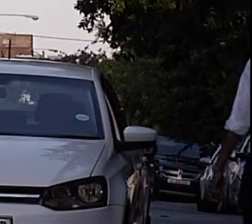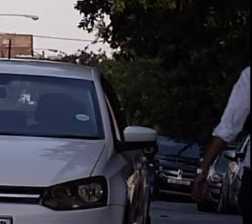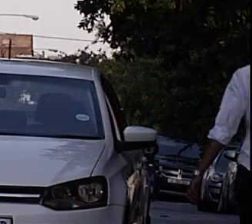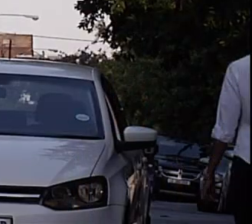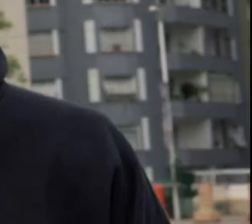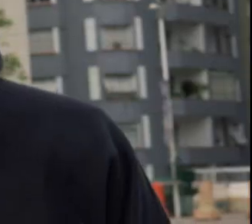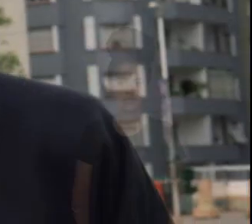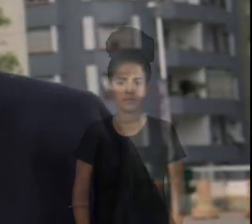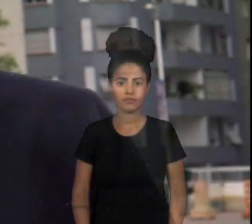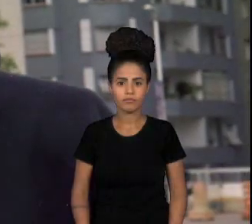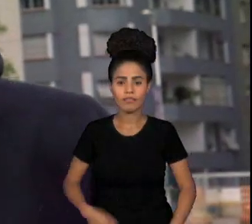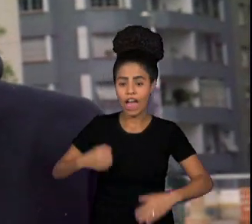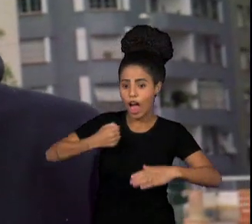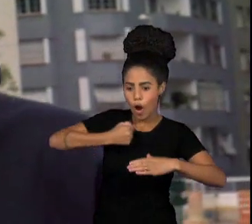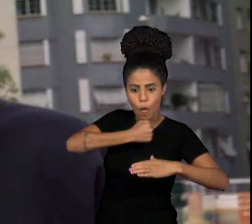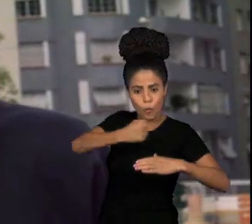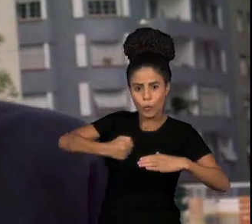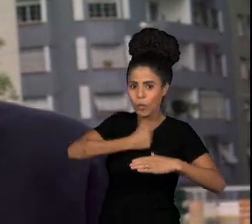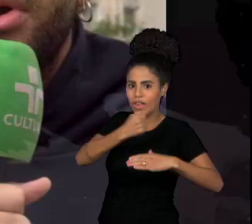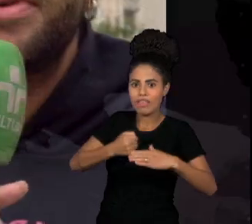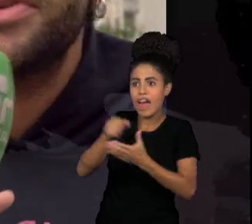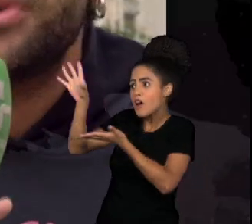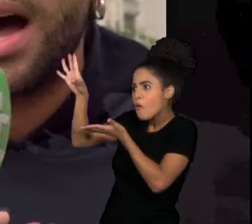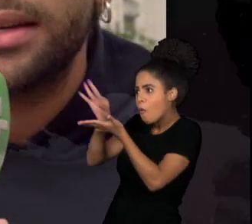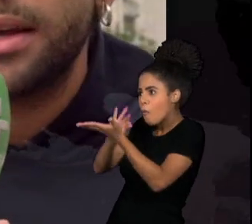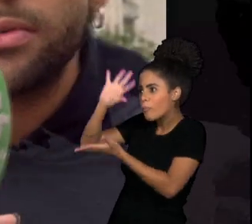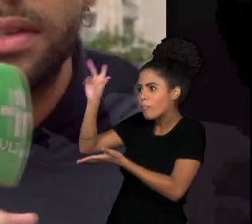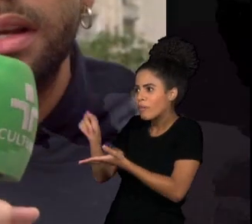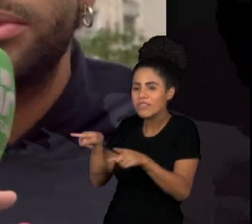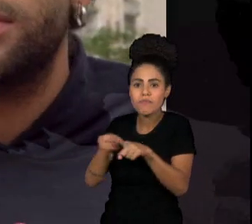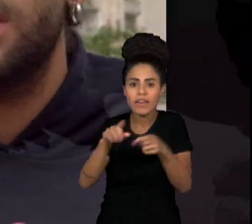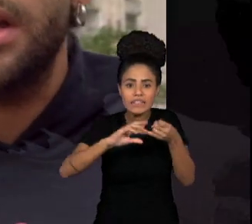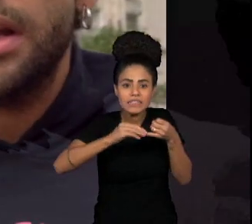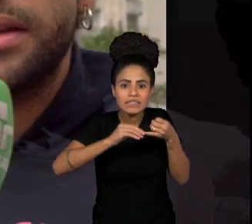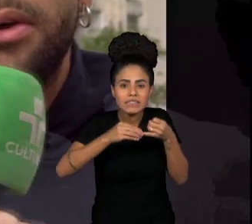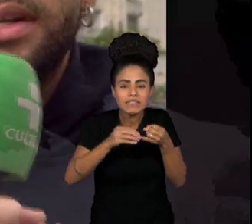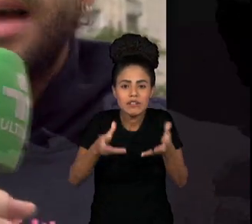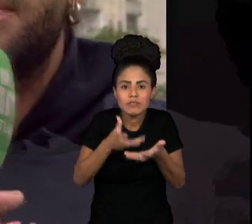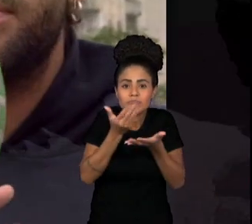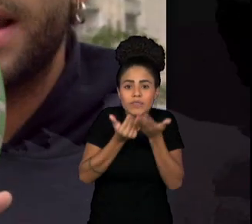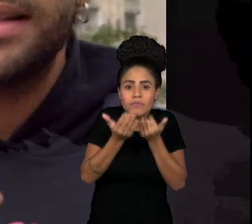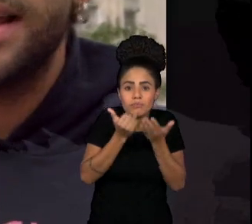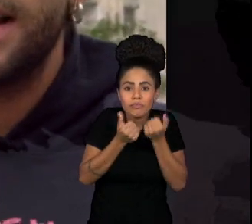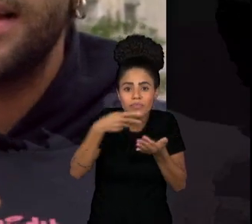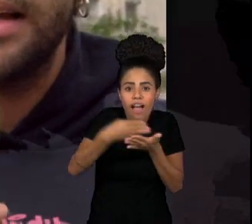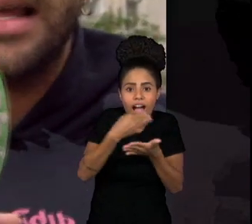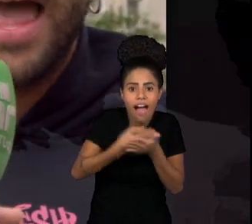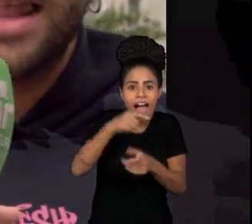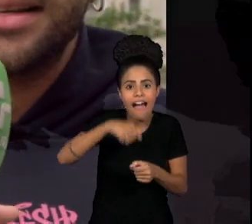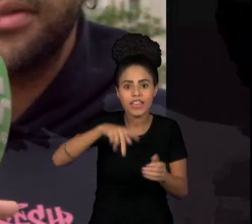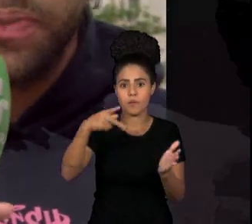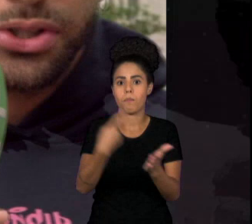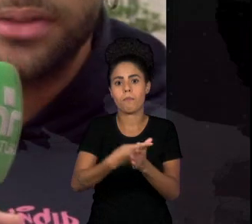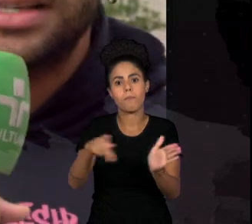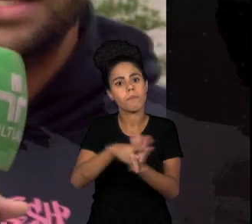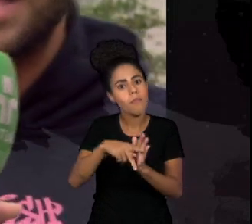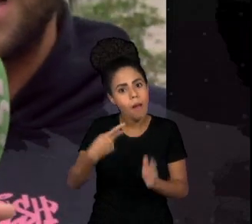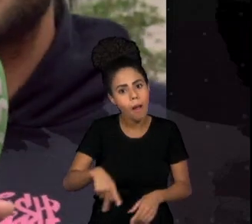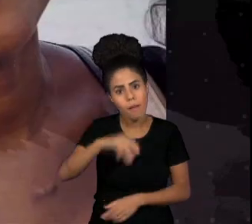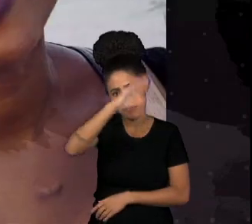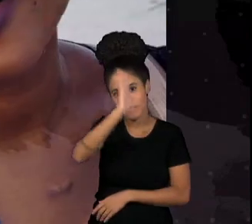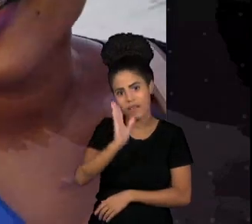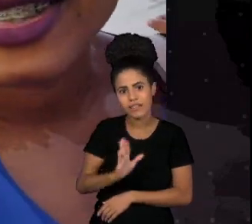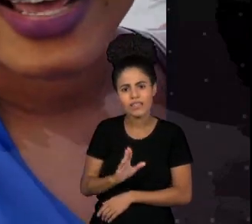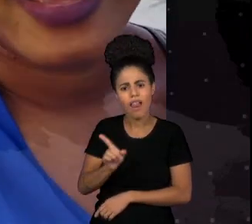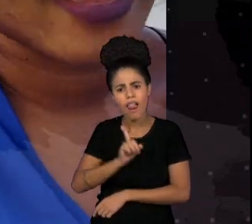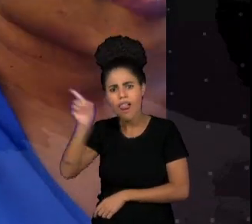Nossa culinária é muito africana, né? A própria feijoada, que é um símbolo da culinária brasileira, ela surgiu das